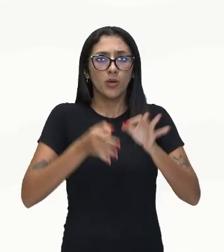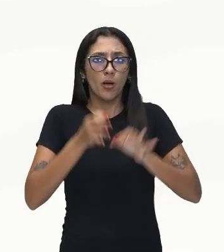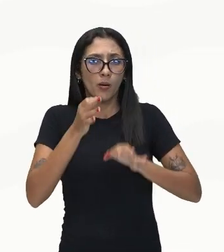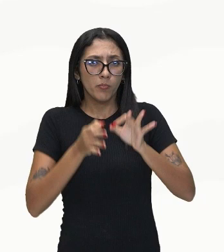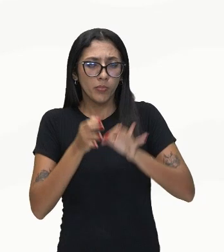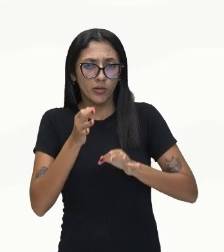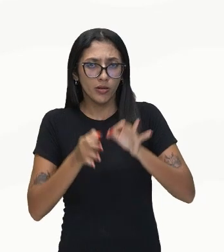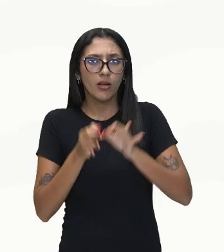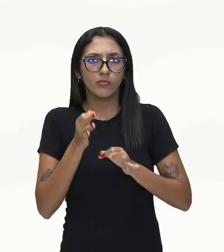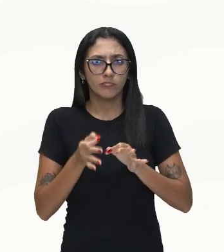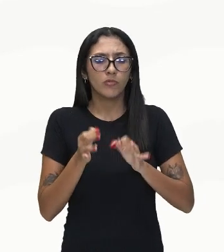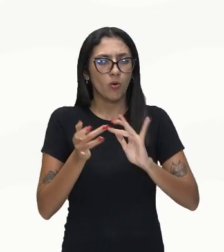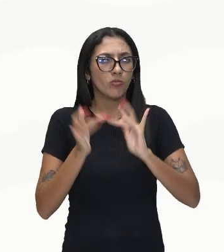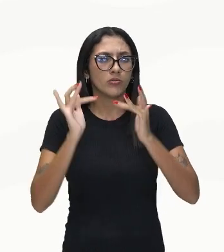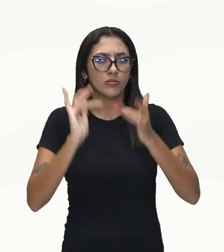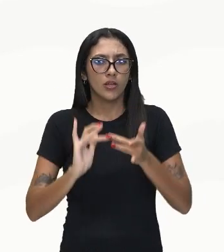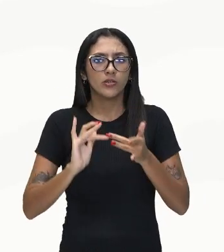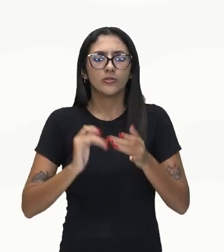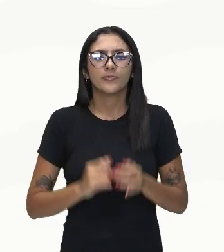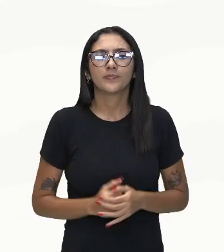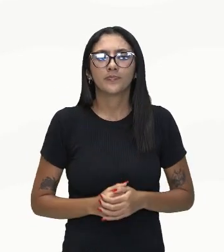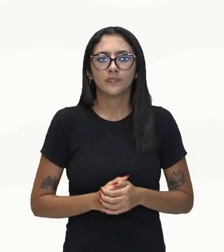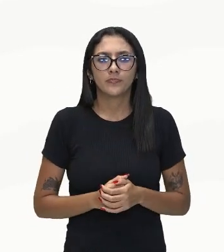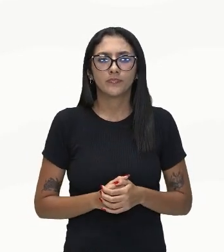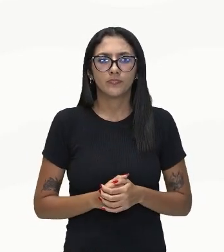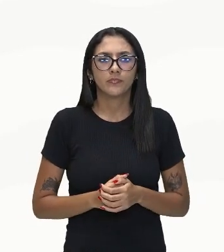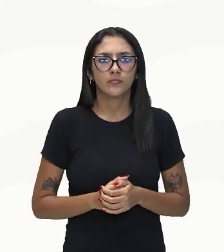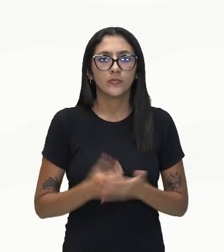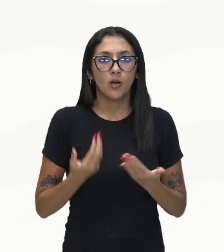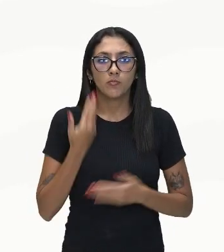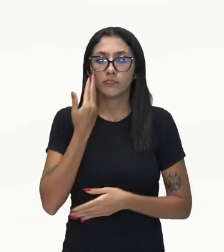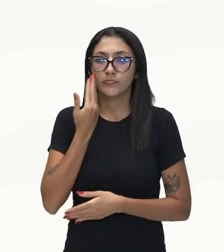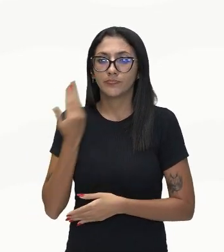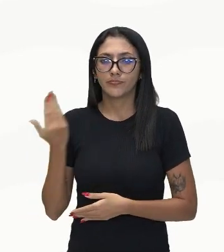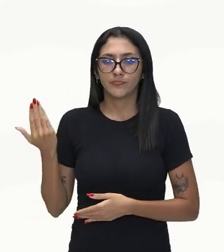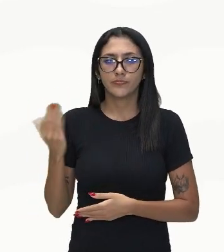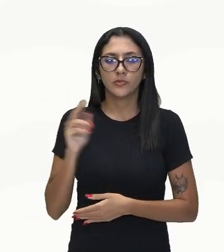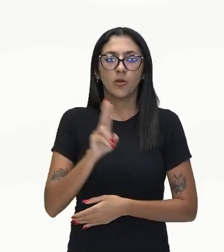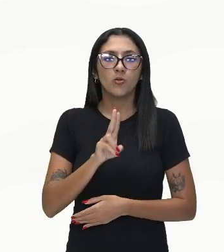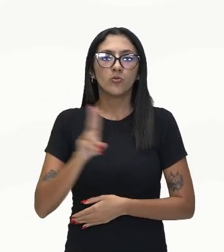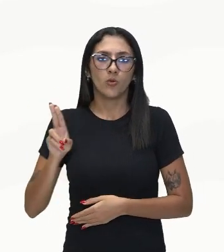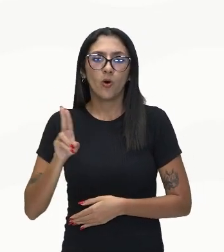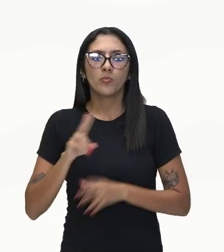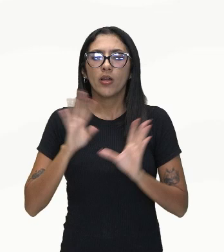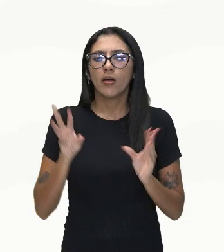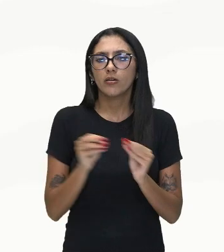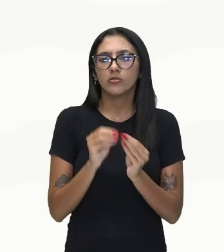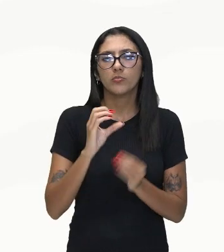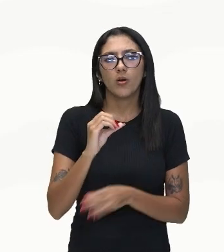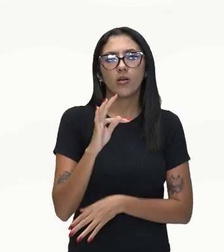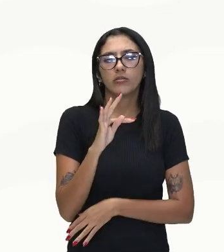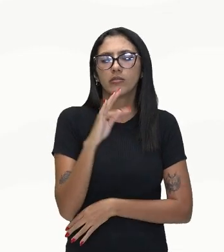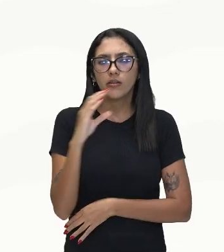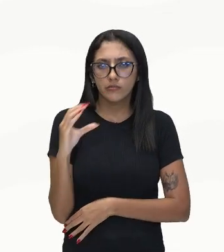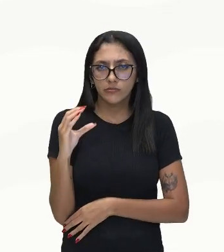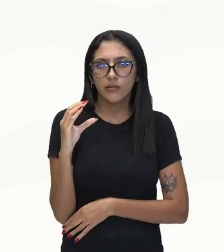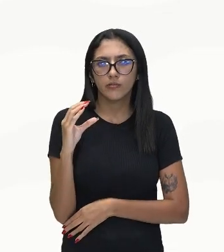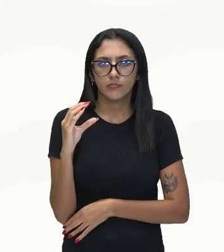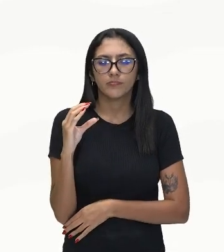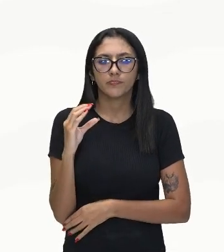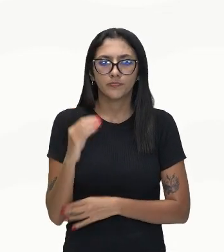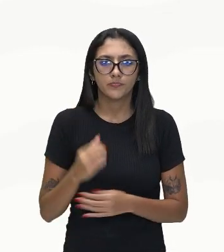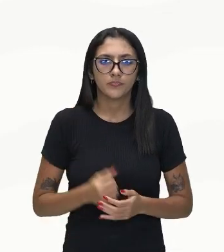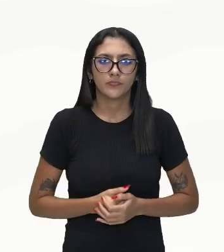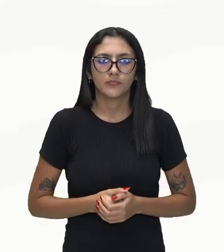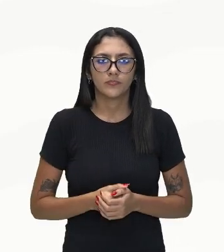Essa organização vai chamar Organização do Tratado de Cooperação Amazônica,